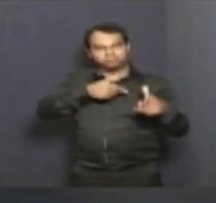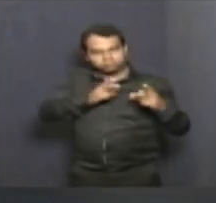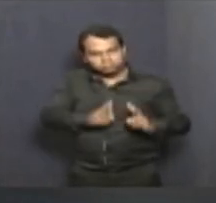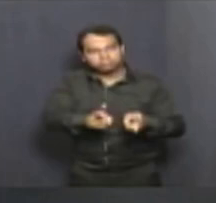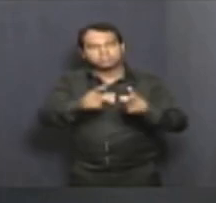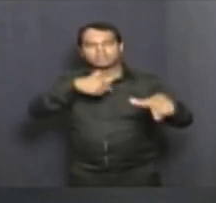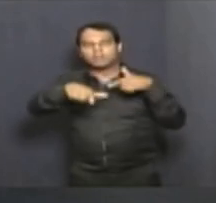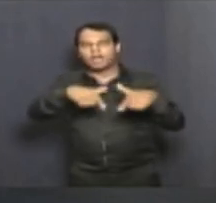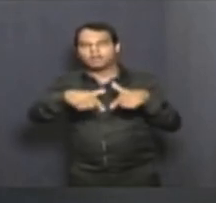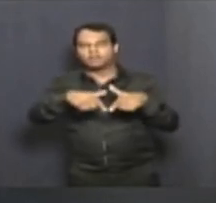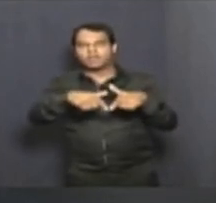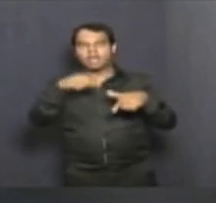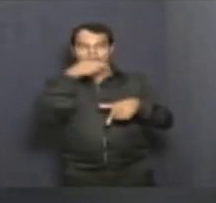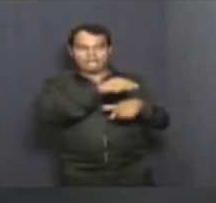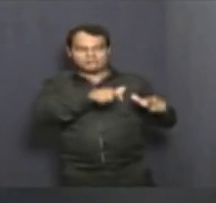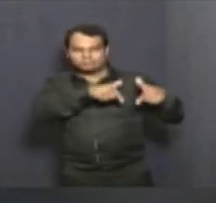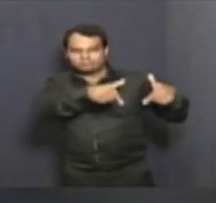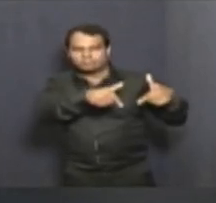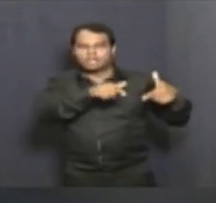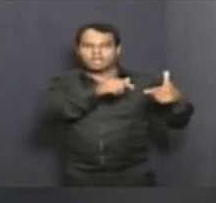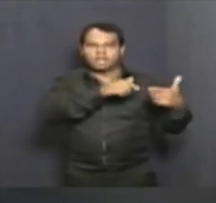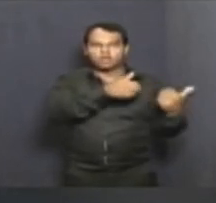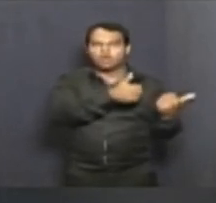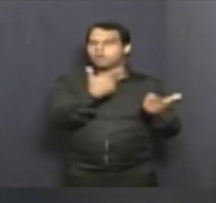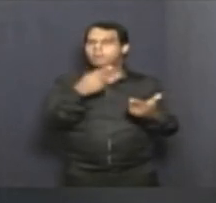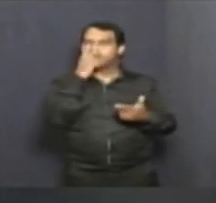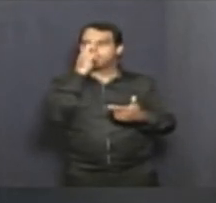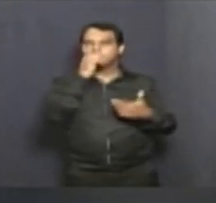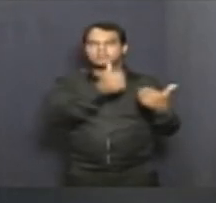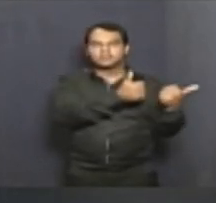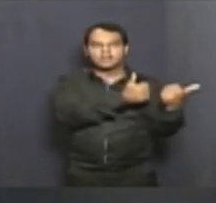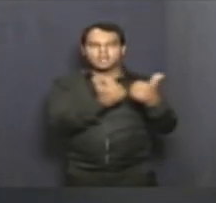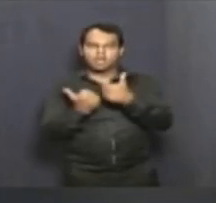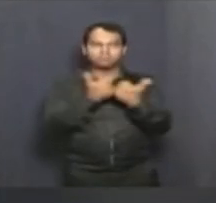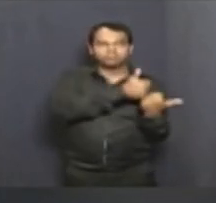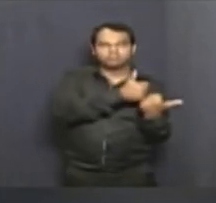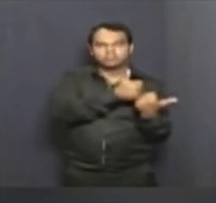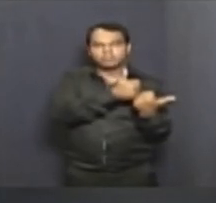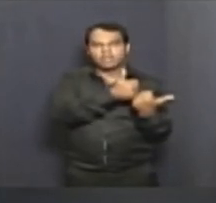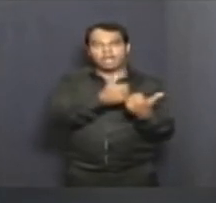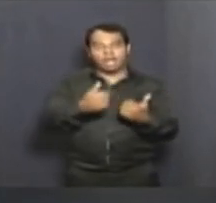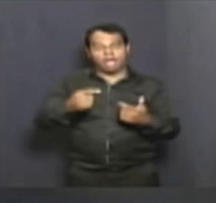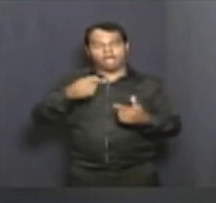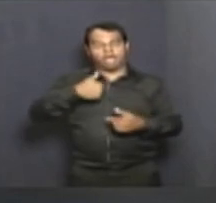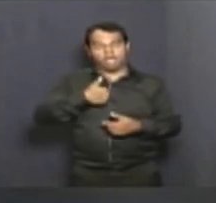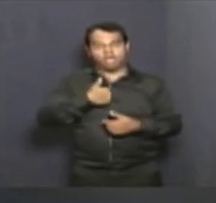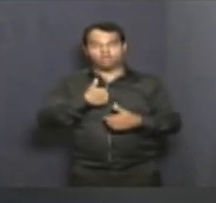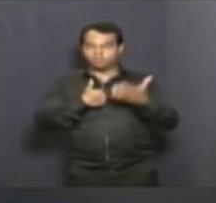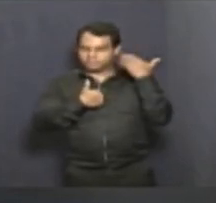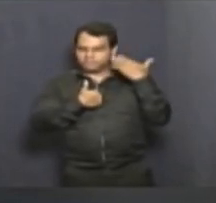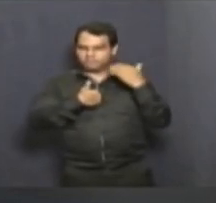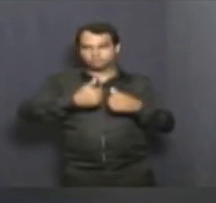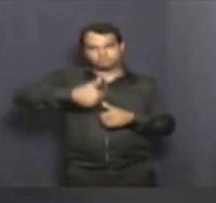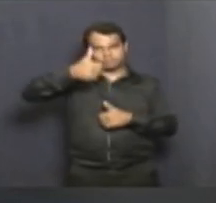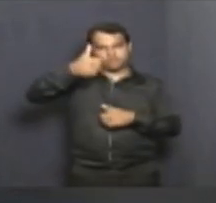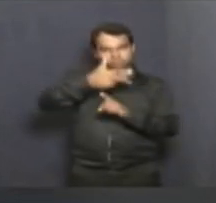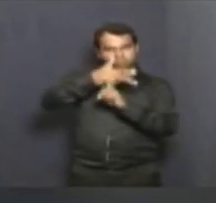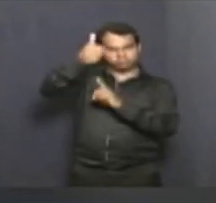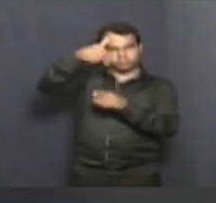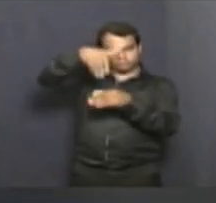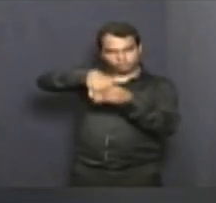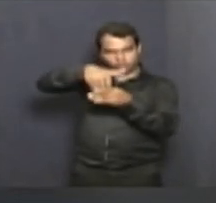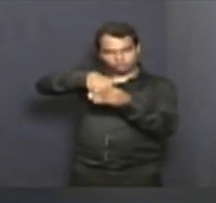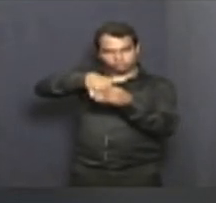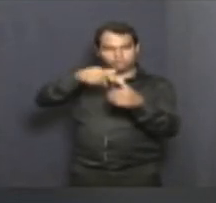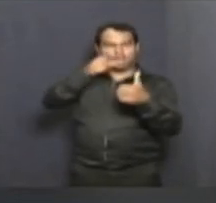da companhia dorcelina quando nós governamos o primeiro mandato com dorcelino tive a felicidade de ser